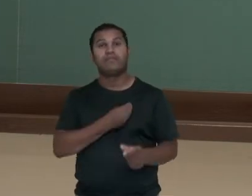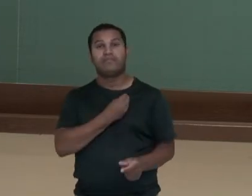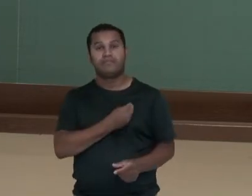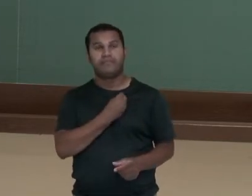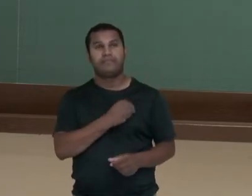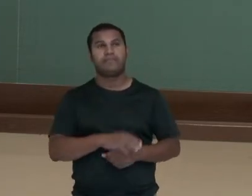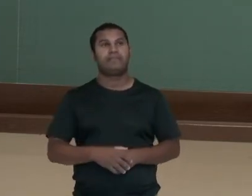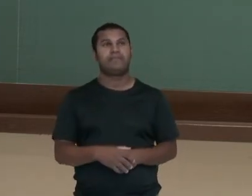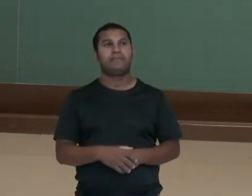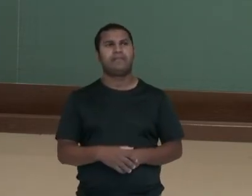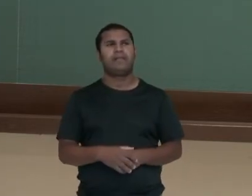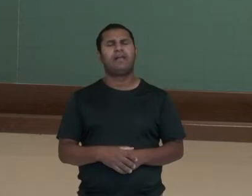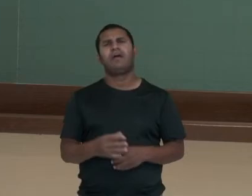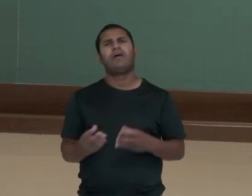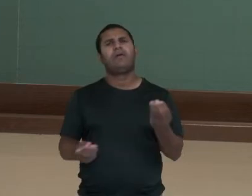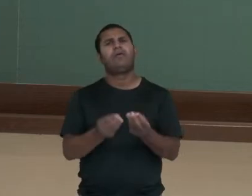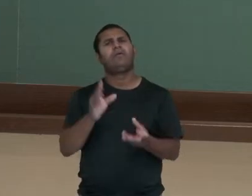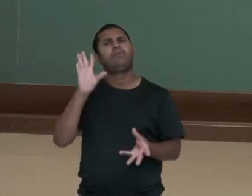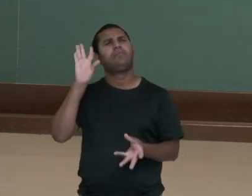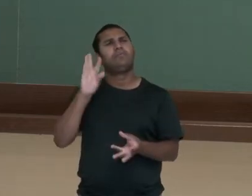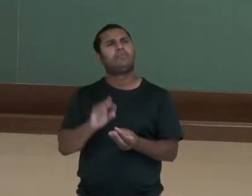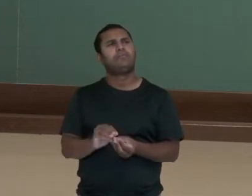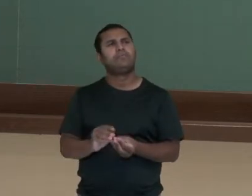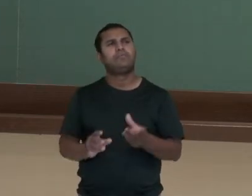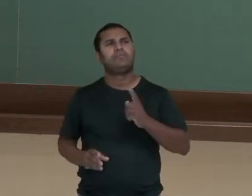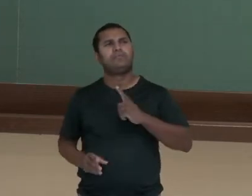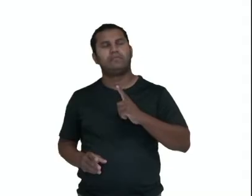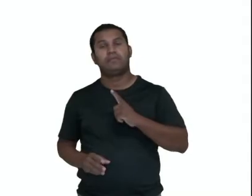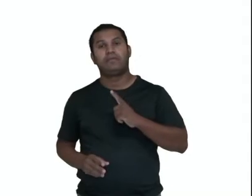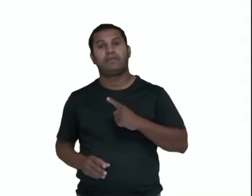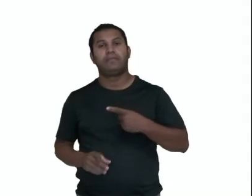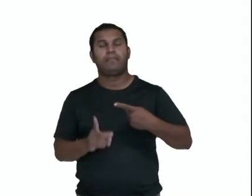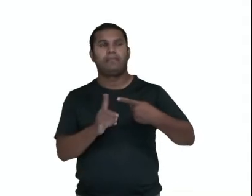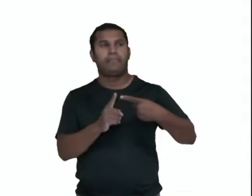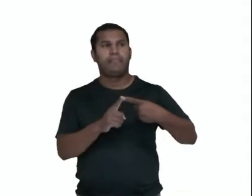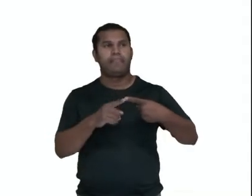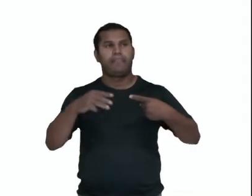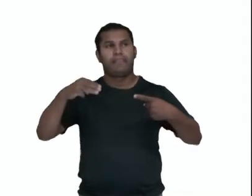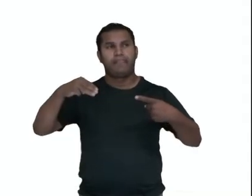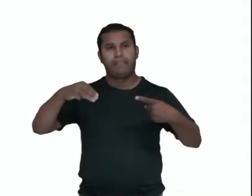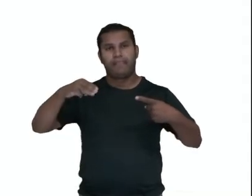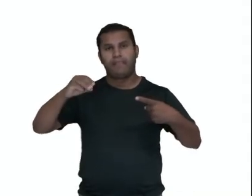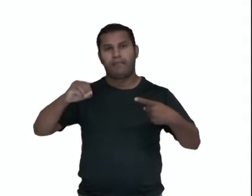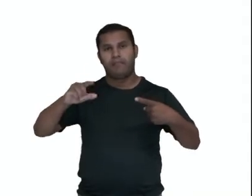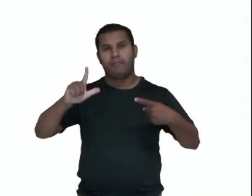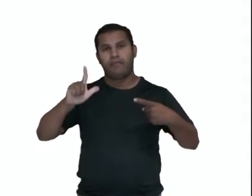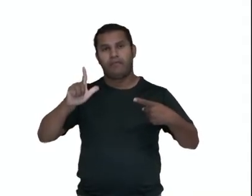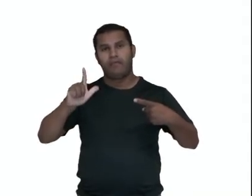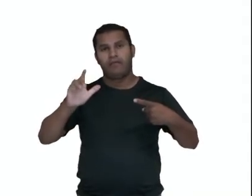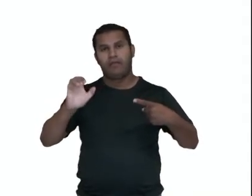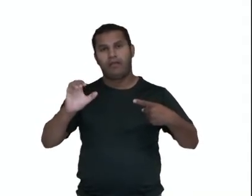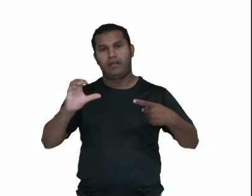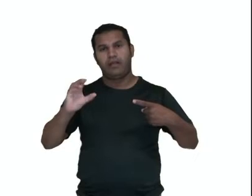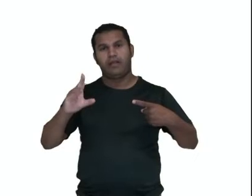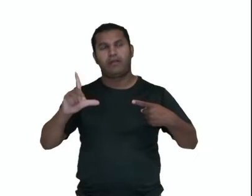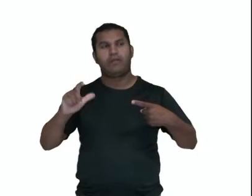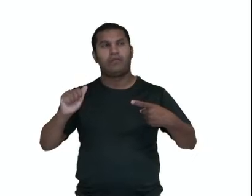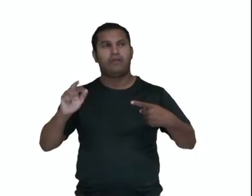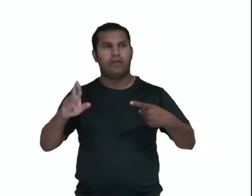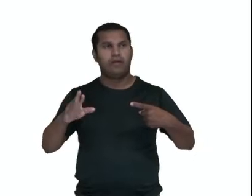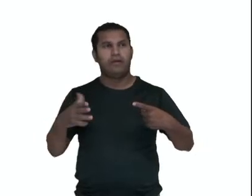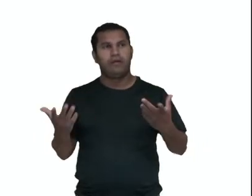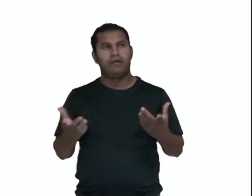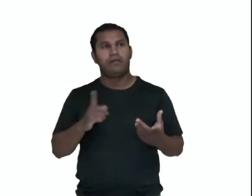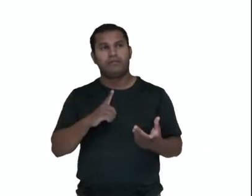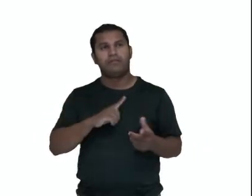Reprodução molecular, quando os genes se replicam. Celular, quando ocorre divisões celulares, né? Para gerar